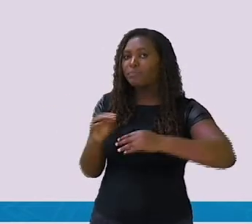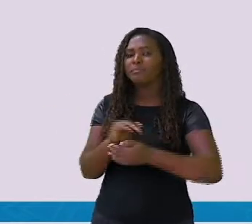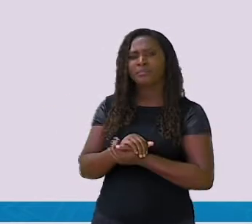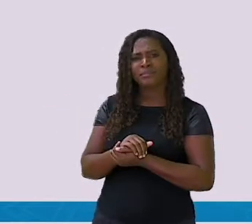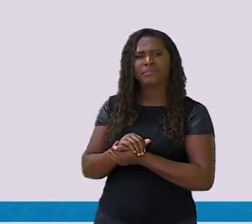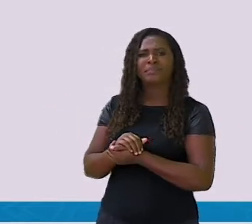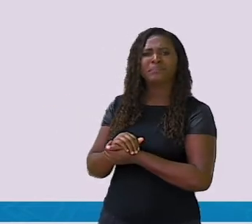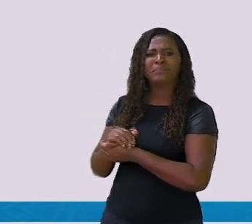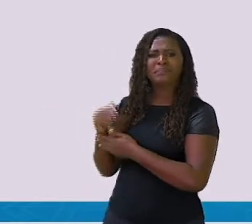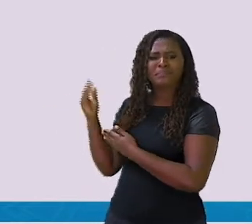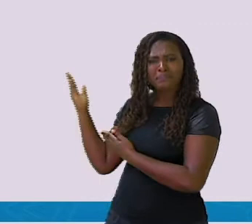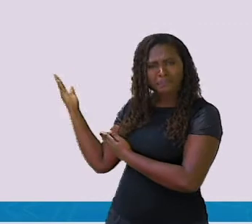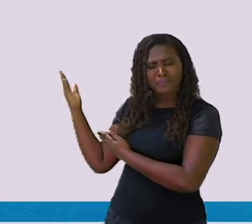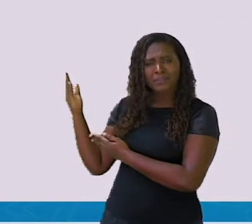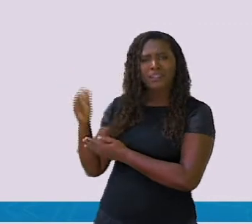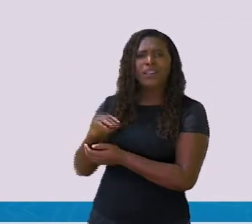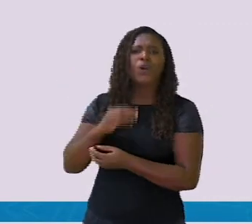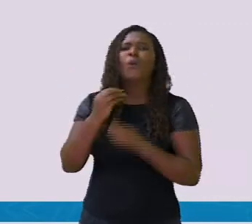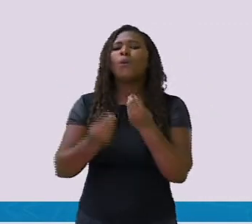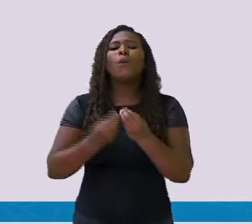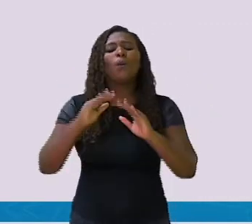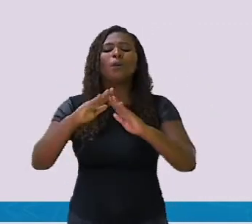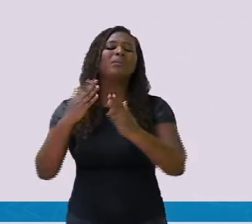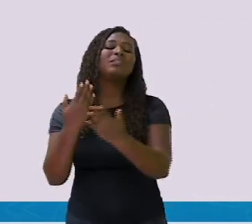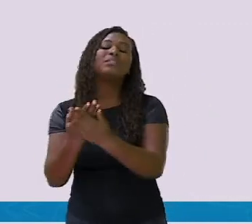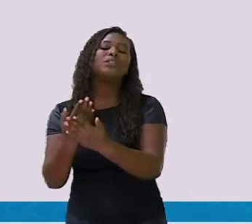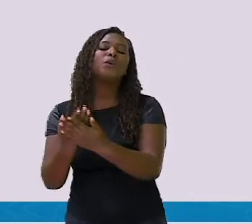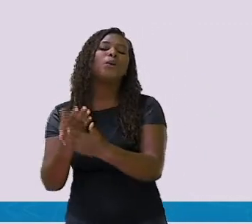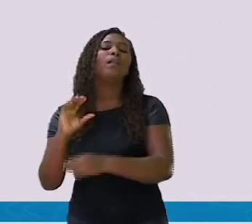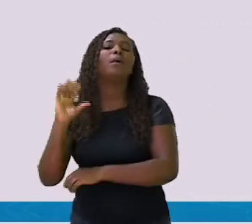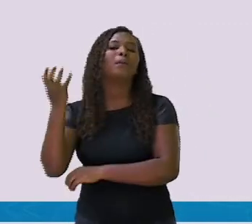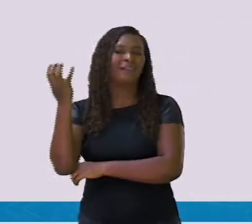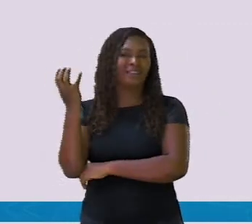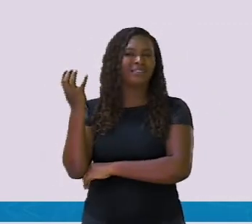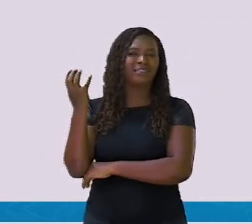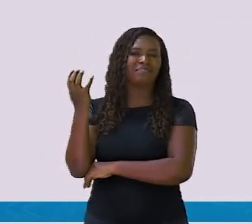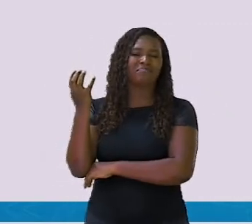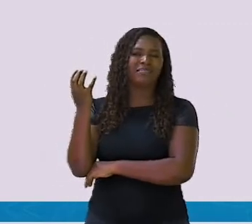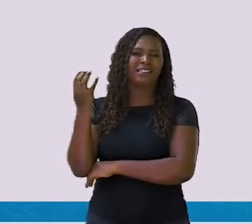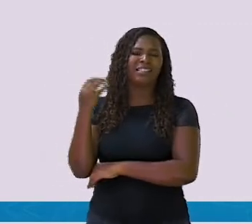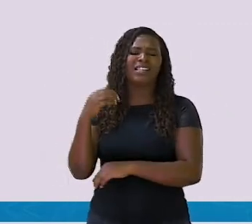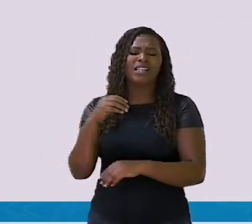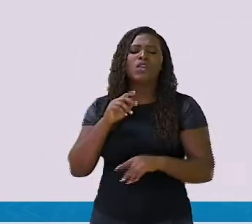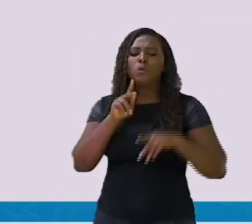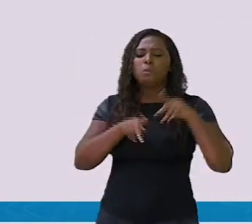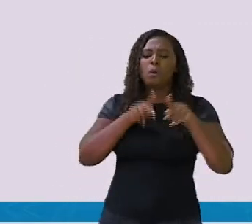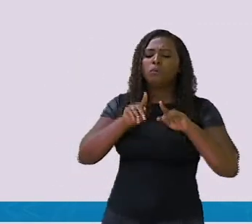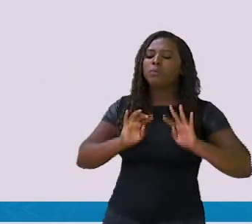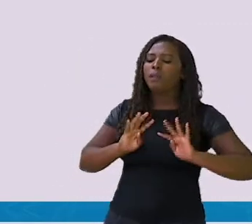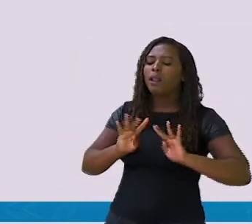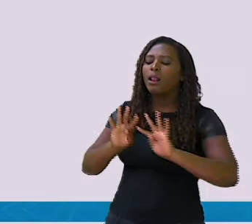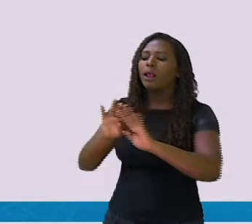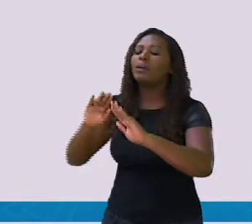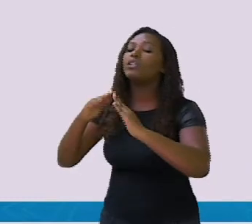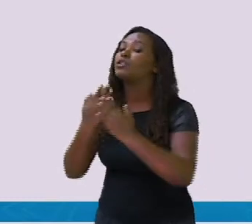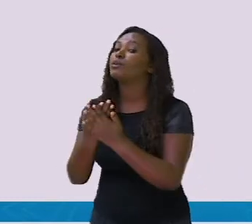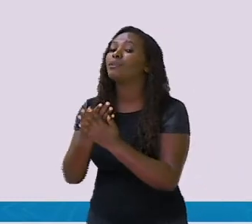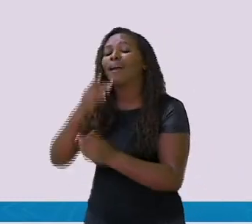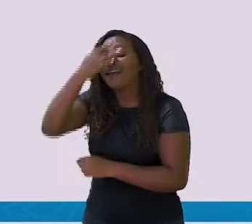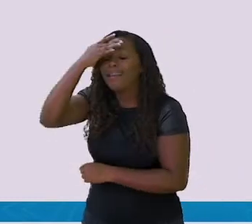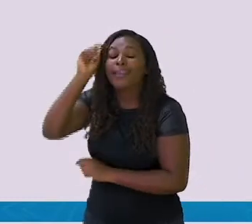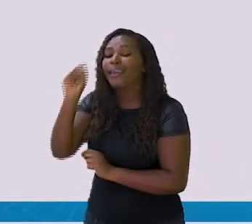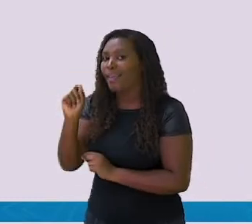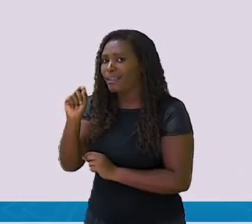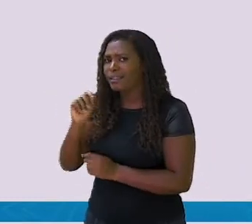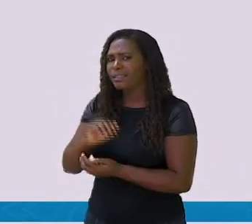deveriam funcionar e qual público eles se dirigiam. Então aí já mudou um tempo, já mudou um olhar, eles já começaram